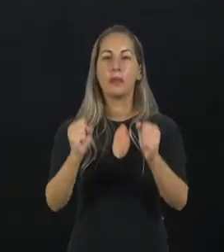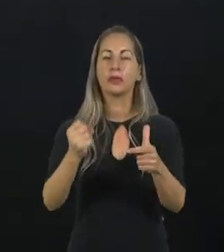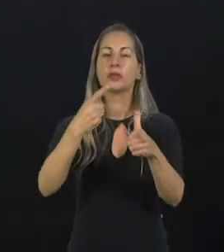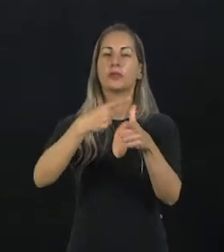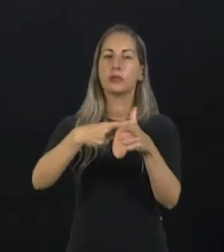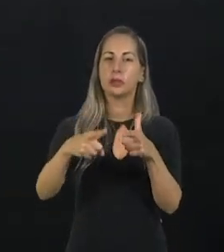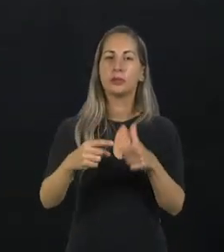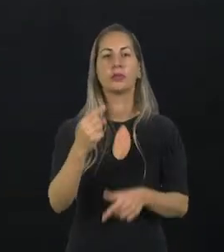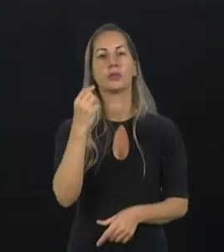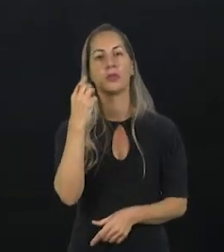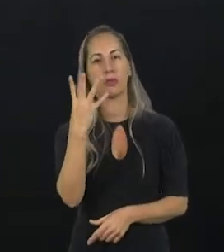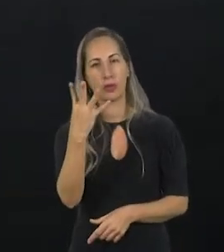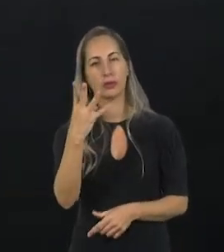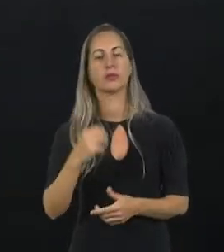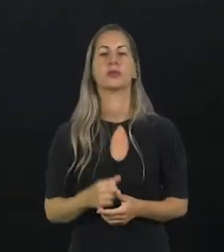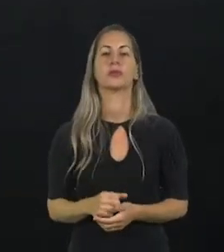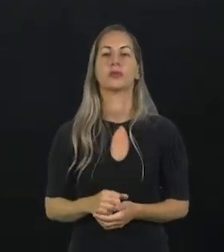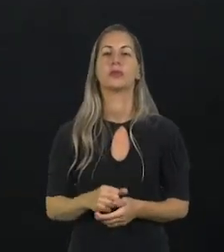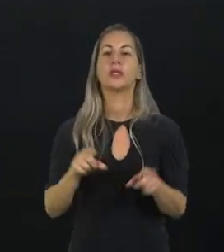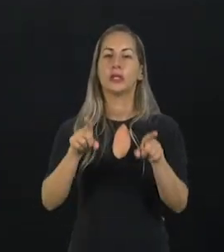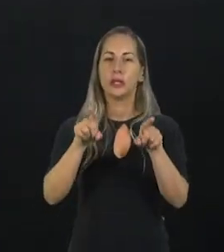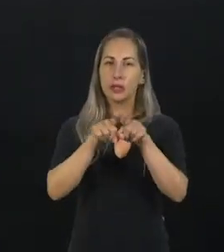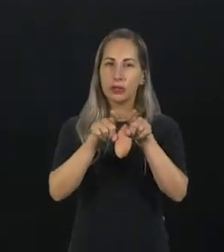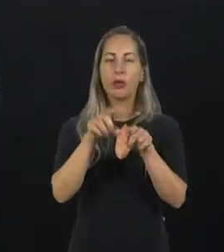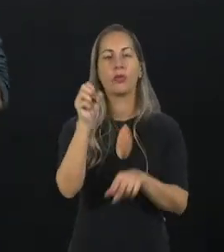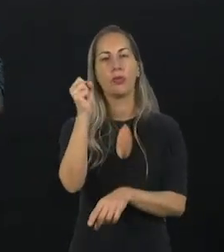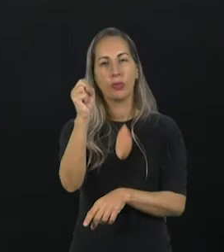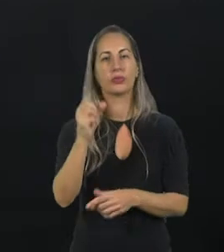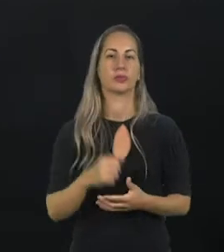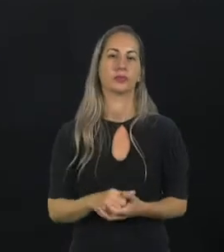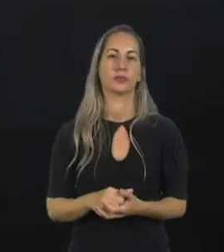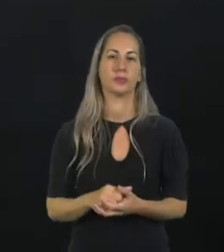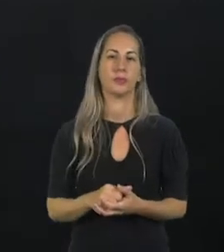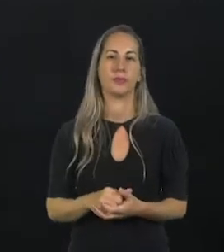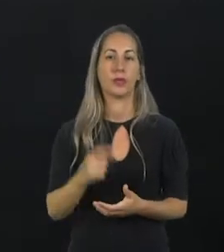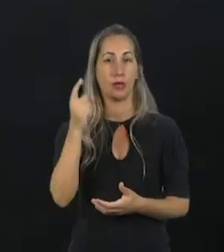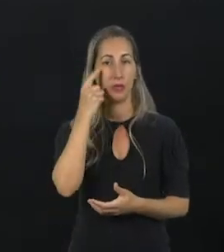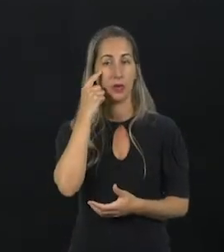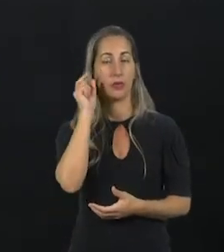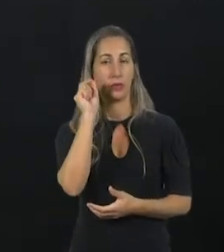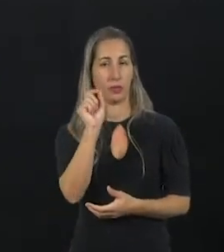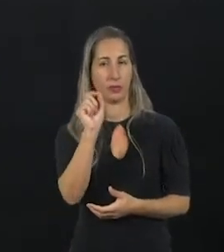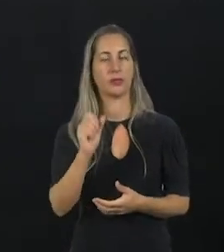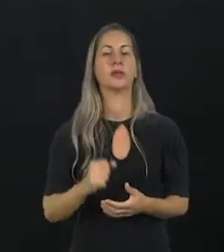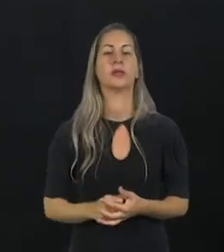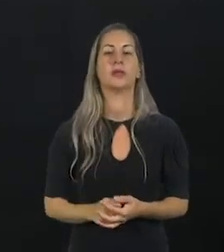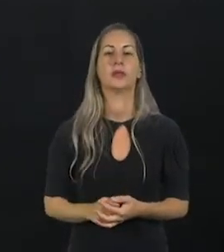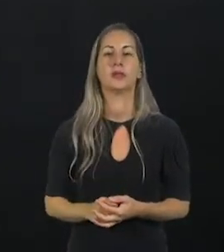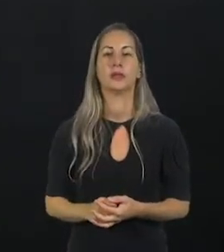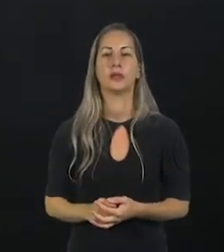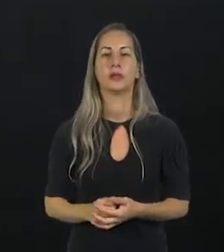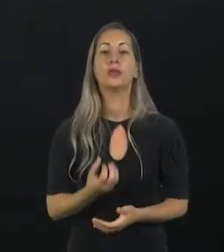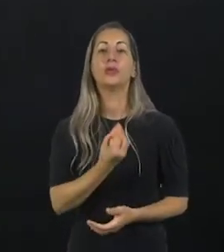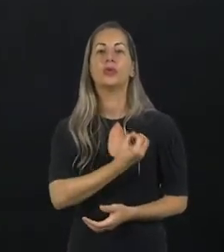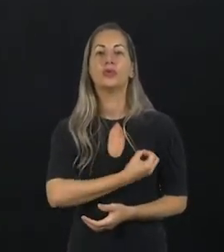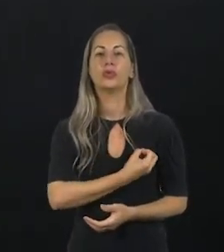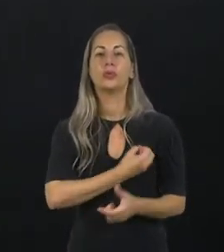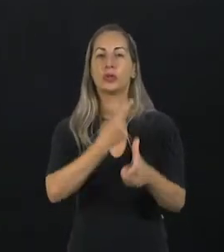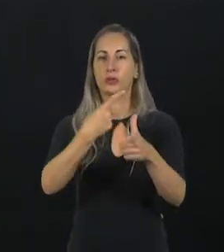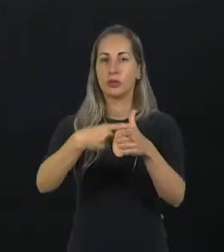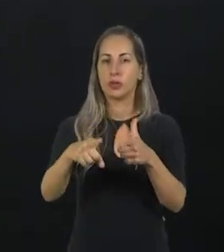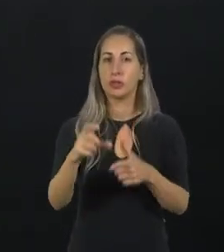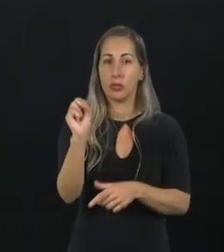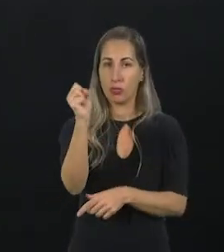pode ser dividido por 4 e por 8. Então, analisemos aqui o seguinte, olha só. A quantidade de divisores